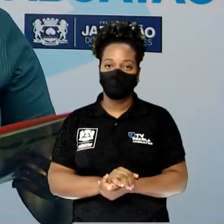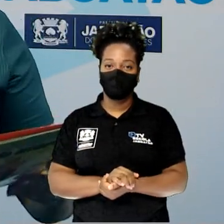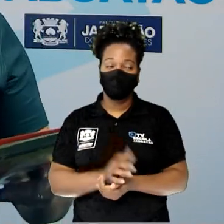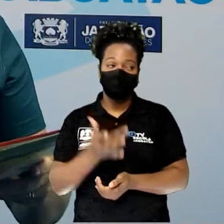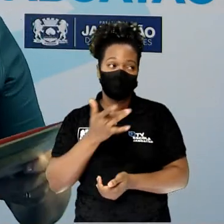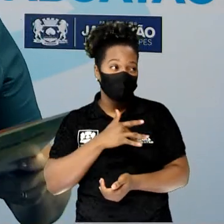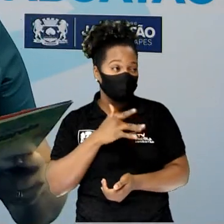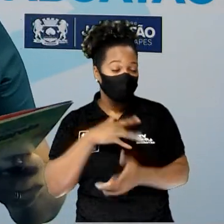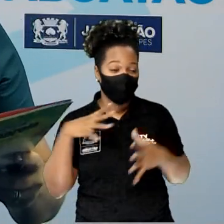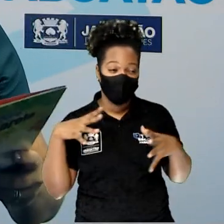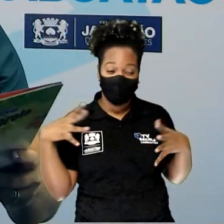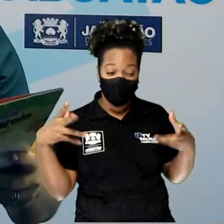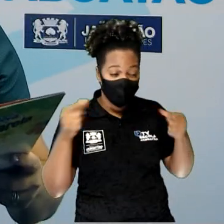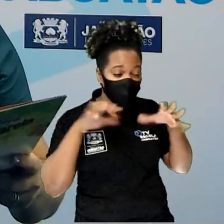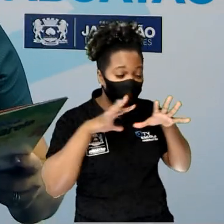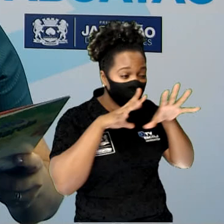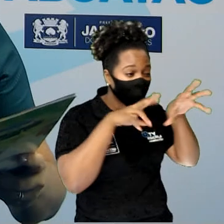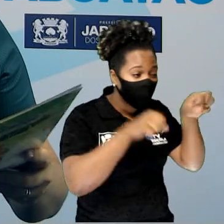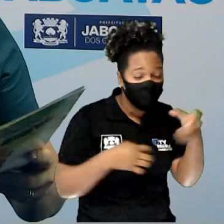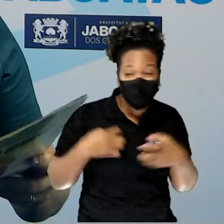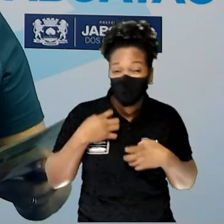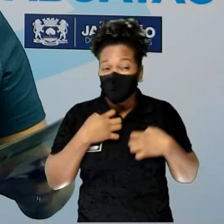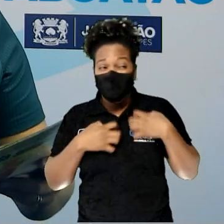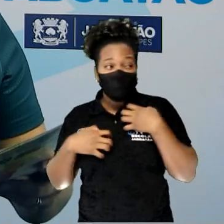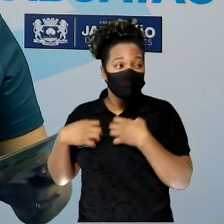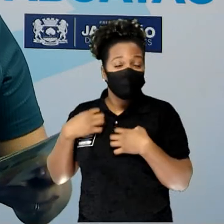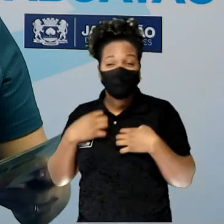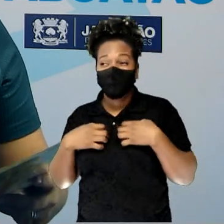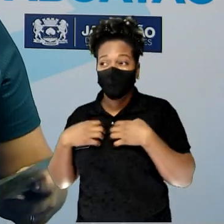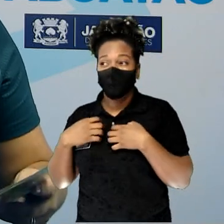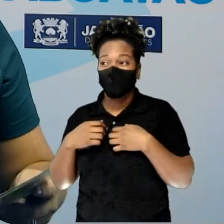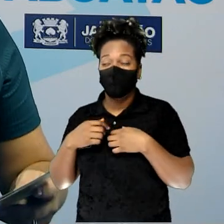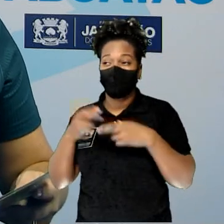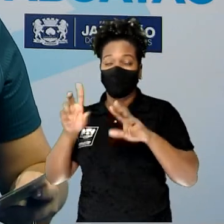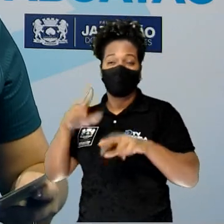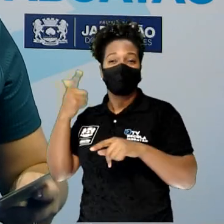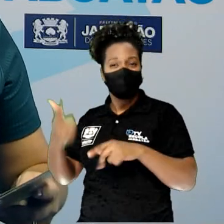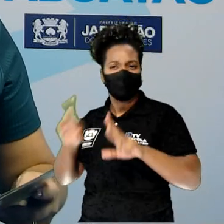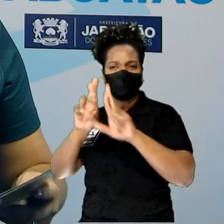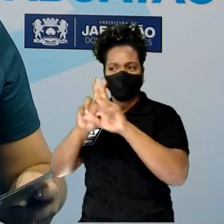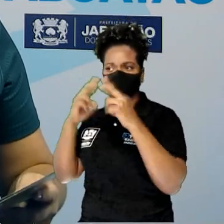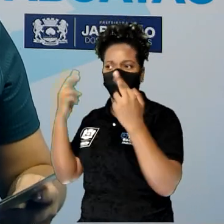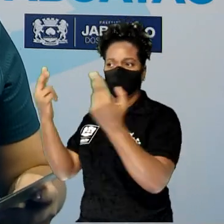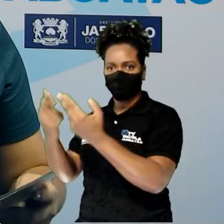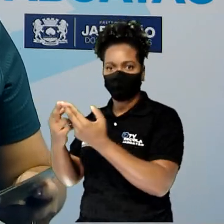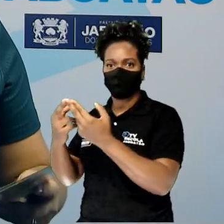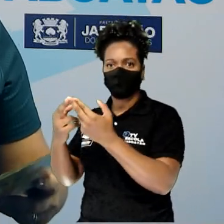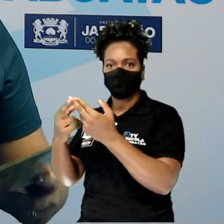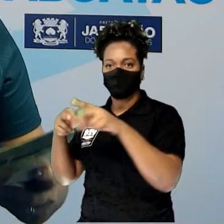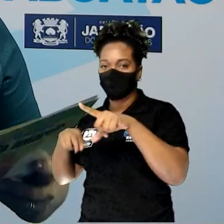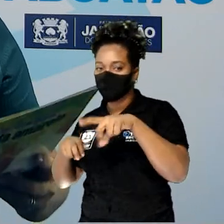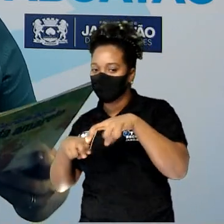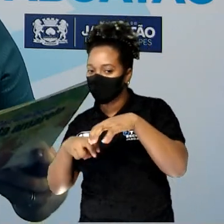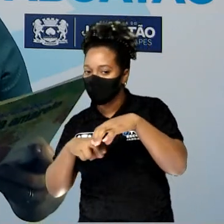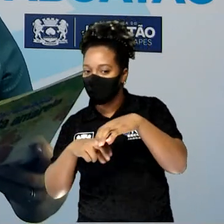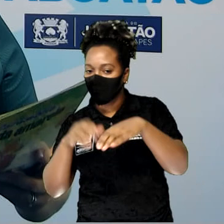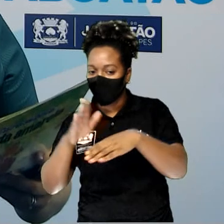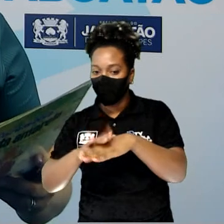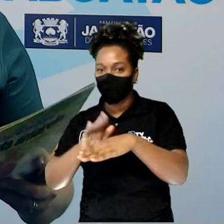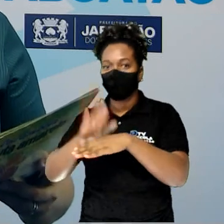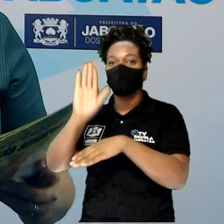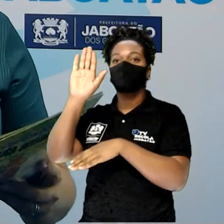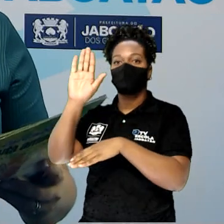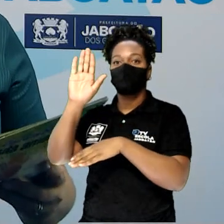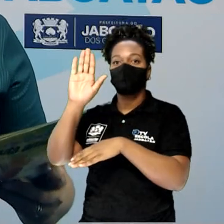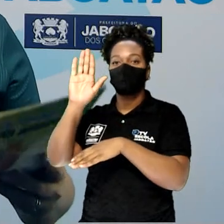Coitados dos animais, estavam mais agoniados, fizeram outra reunião e o tatu dessa vez foi o mais votado. Após